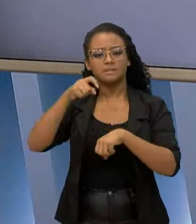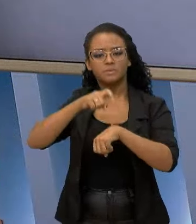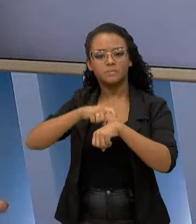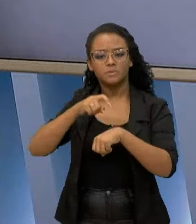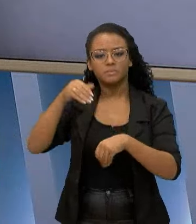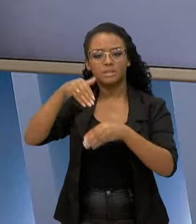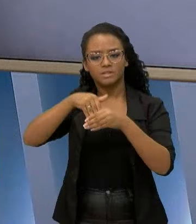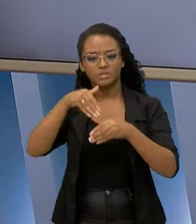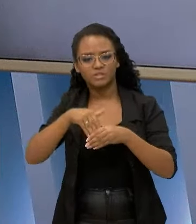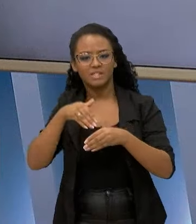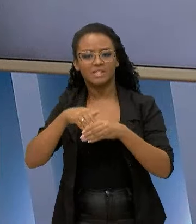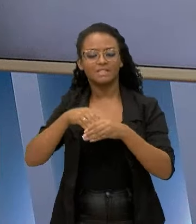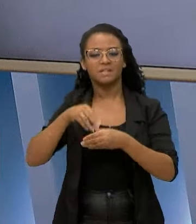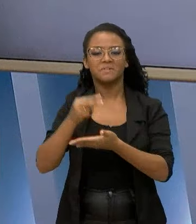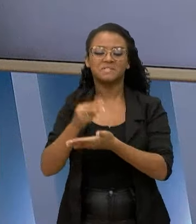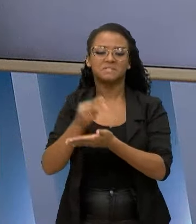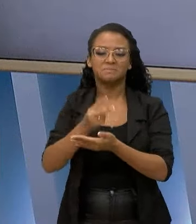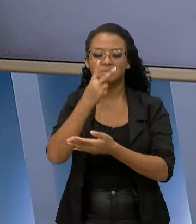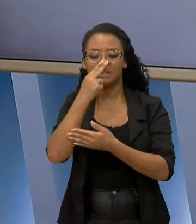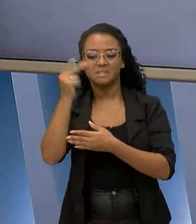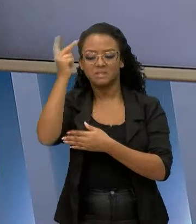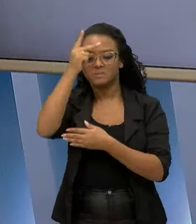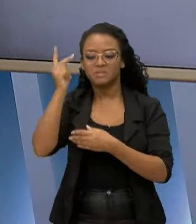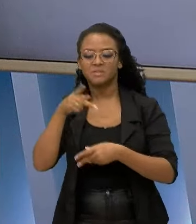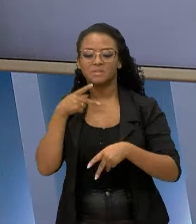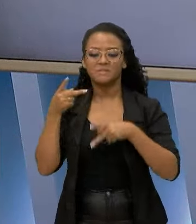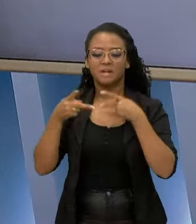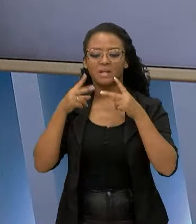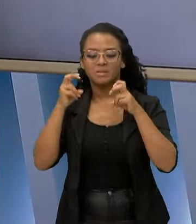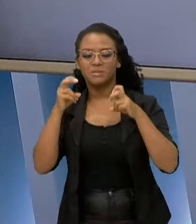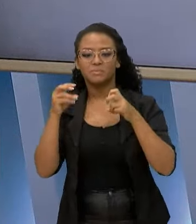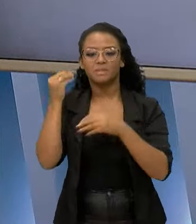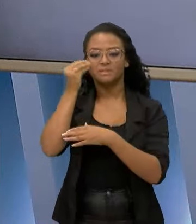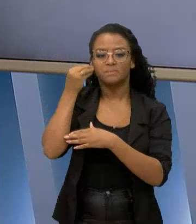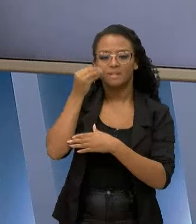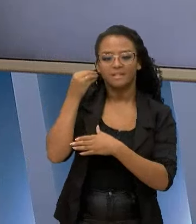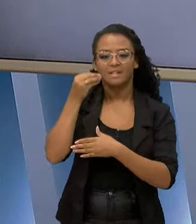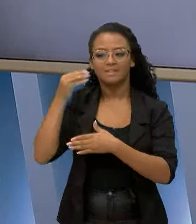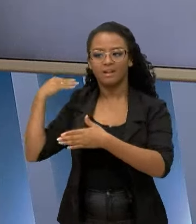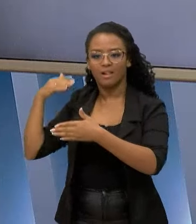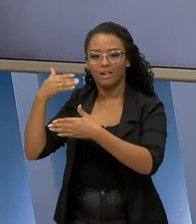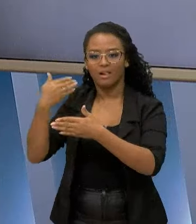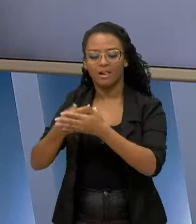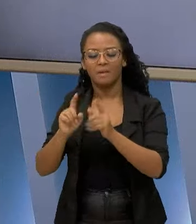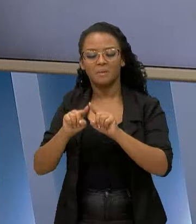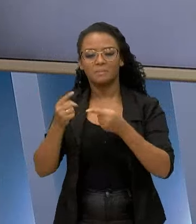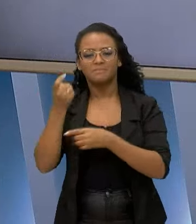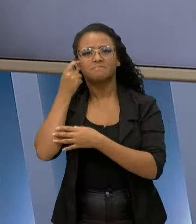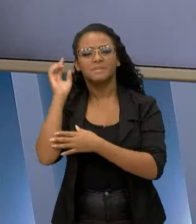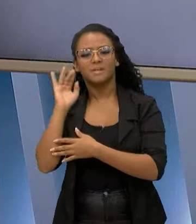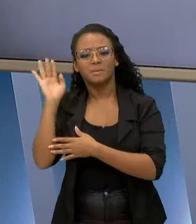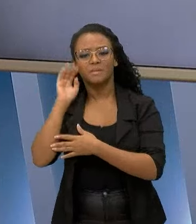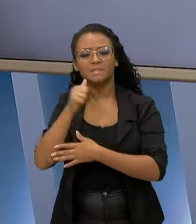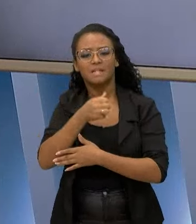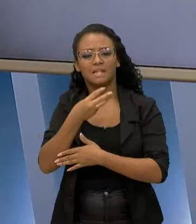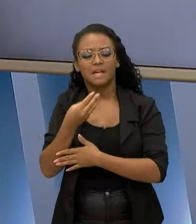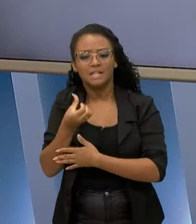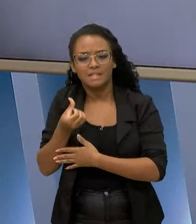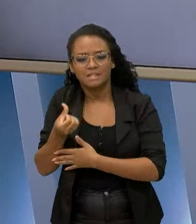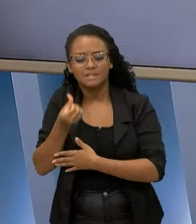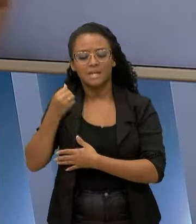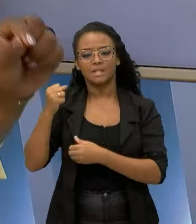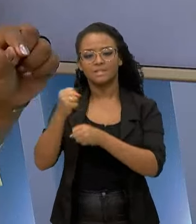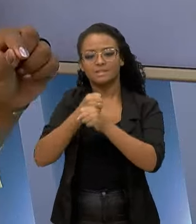experiência, trajetória, mas para só para pensar. Dos 136 anos de história de Uberlândia, nós só tivemos